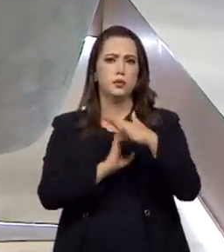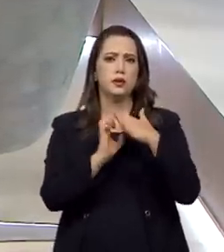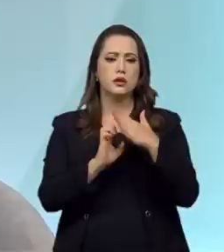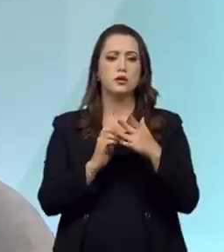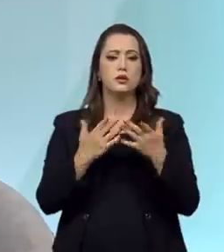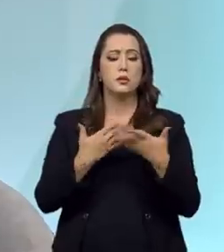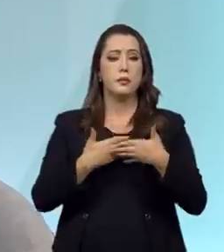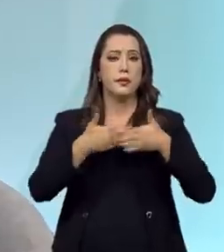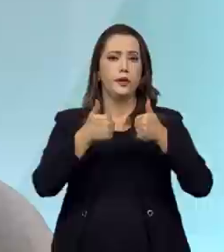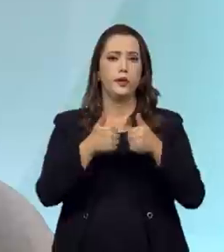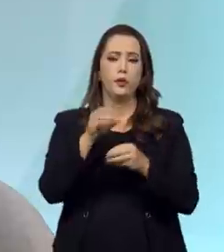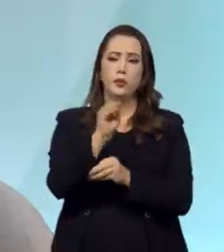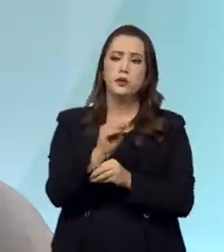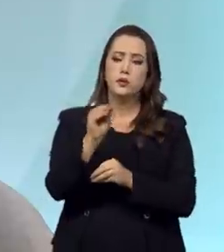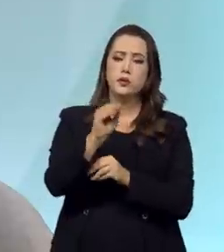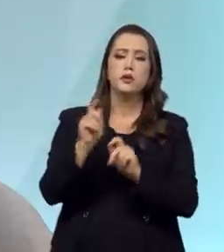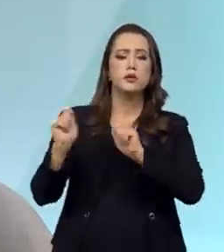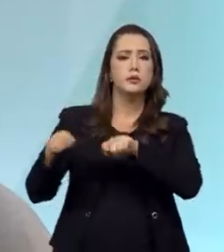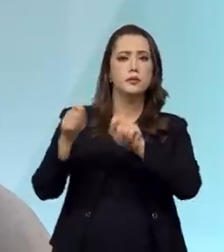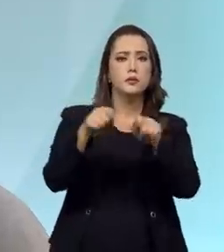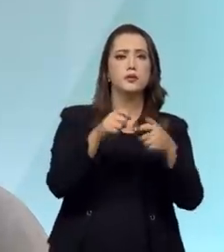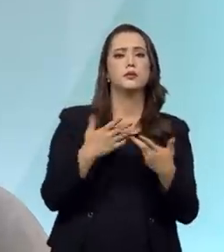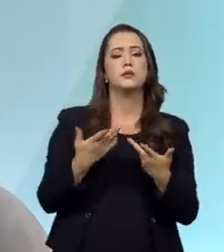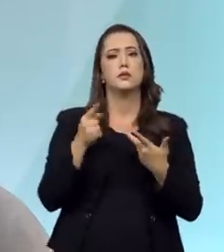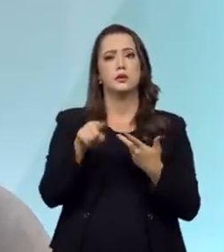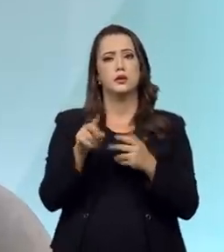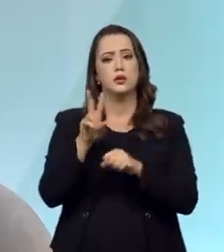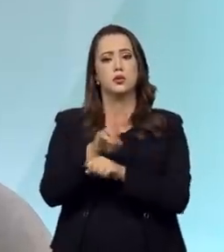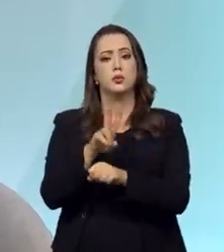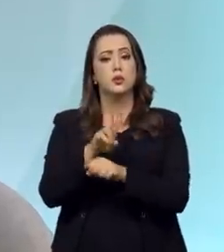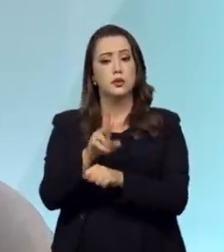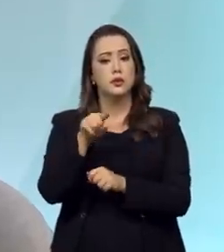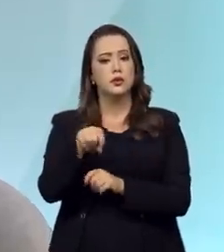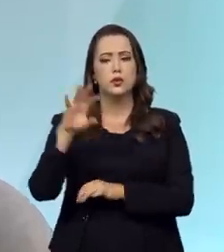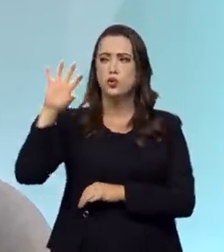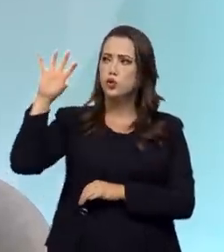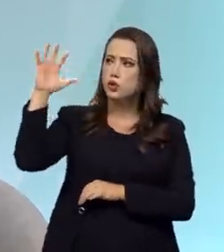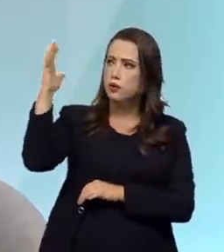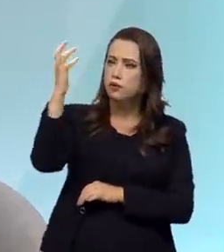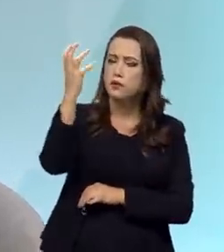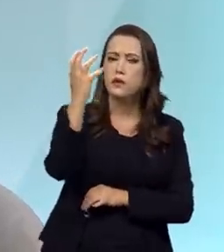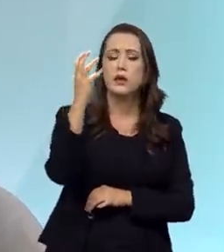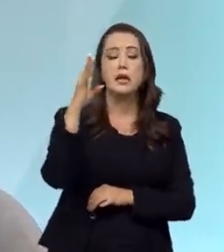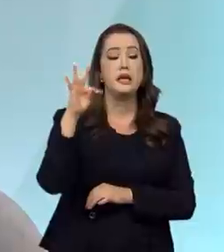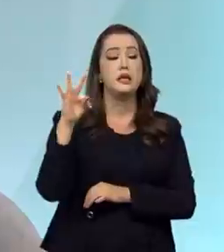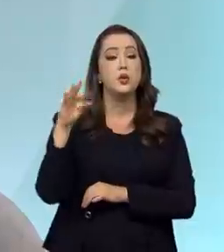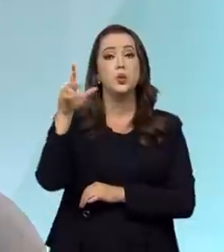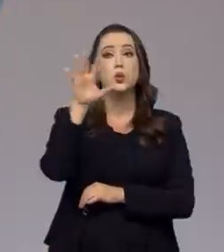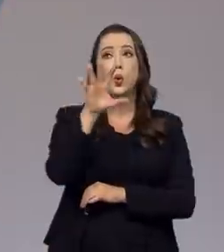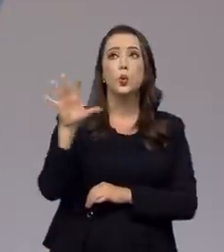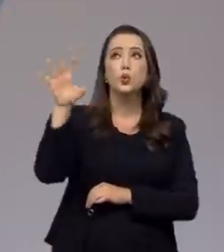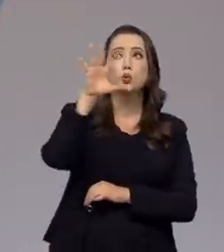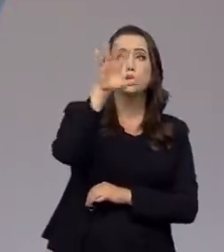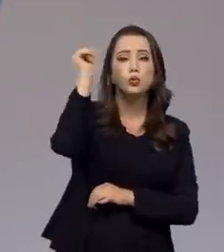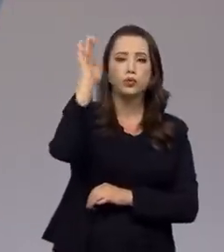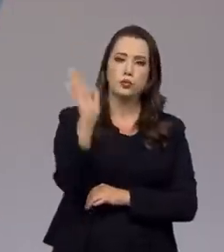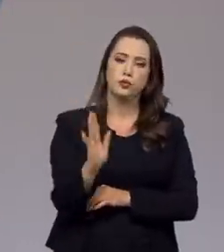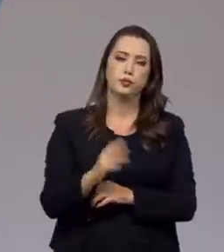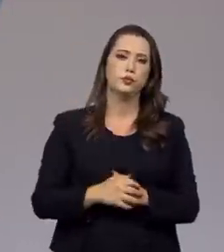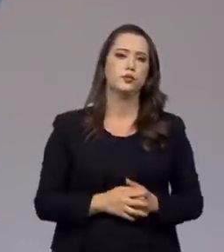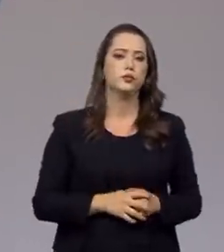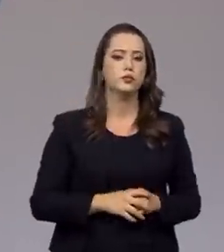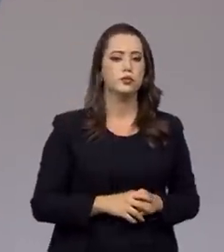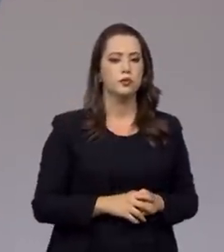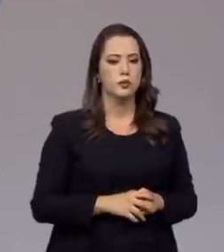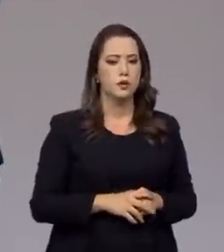seu legal para essa atividade que é uma atividade de prestar o serviço de proteger florestas nativas em todos os biomas a música nacional